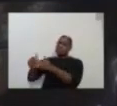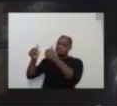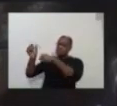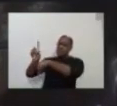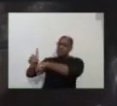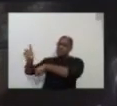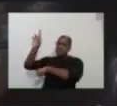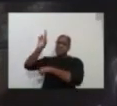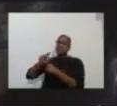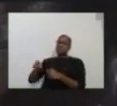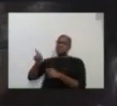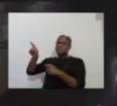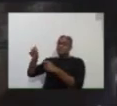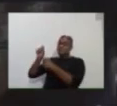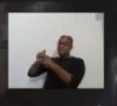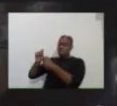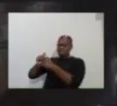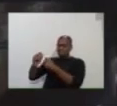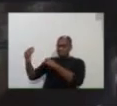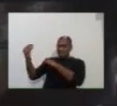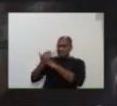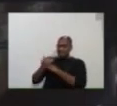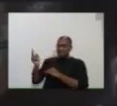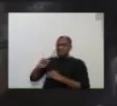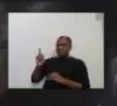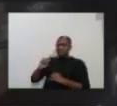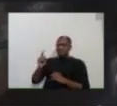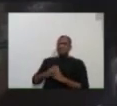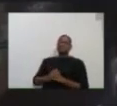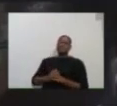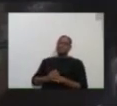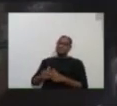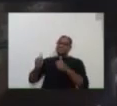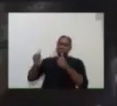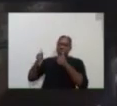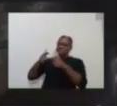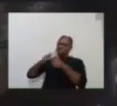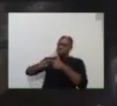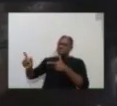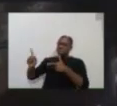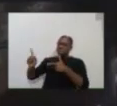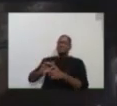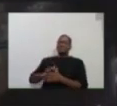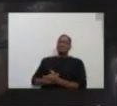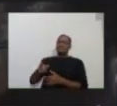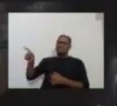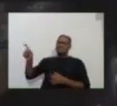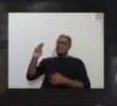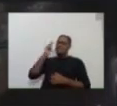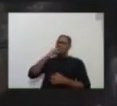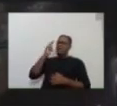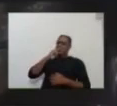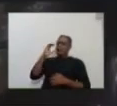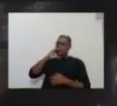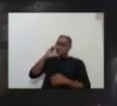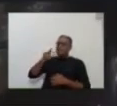monge. Vencer está apressado, mas se lembre do ditado, devagar se vai ao